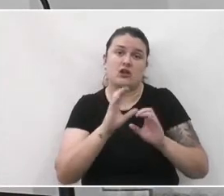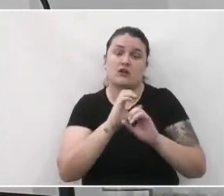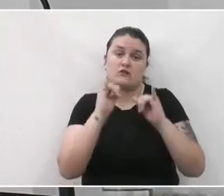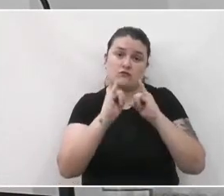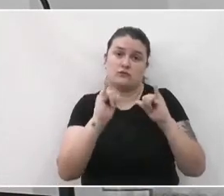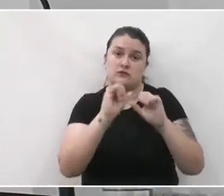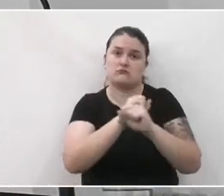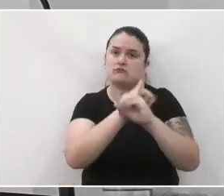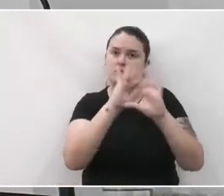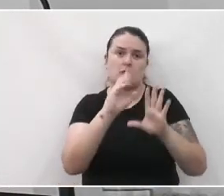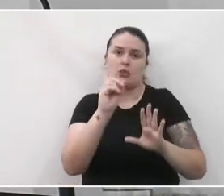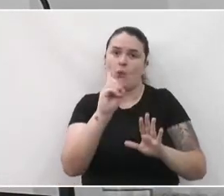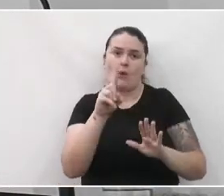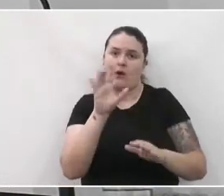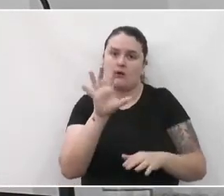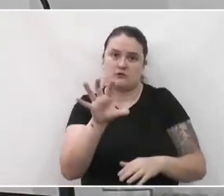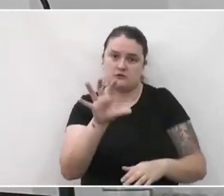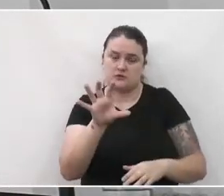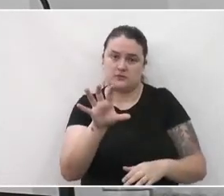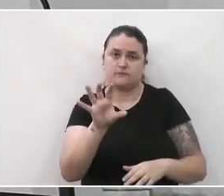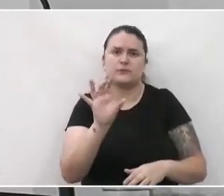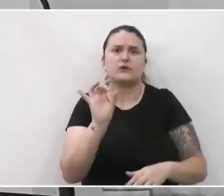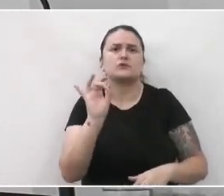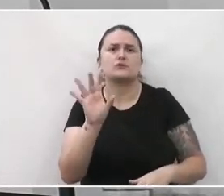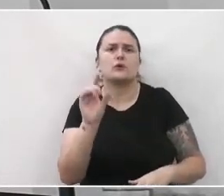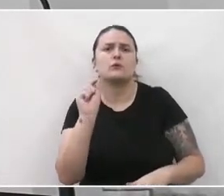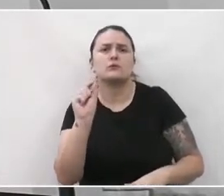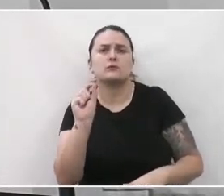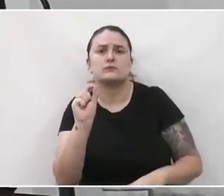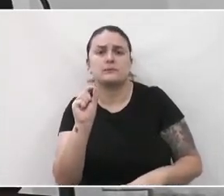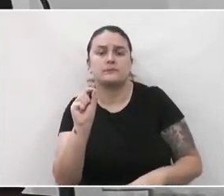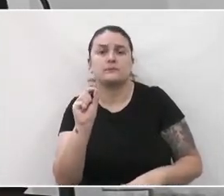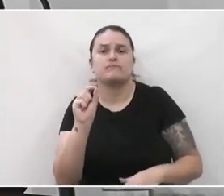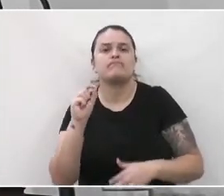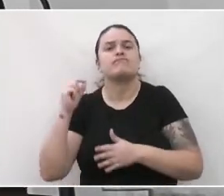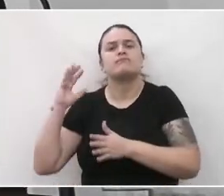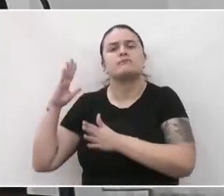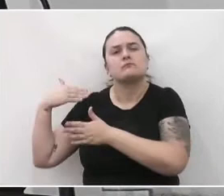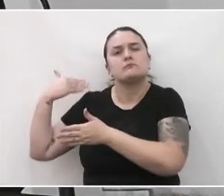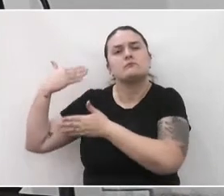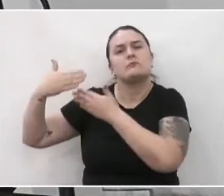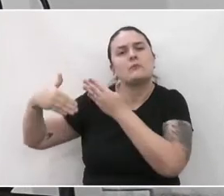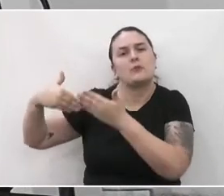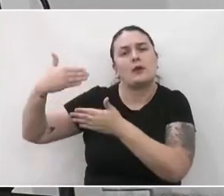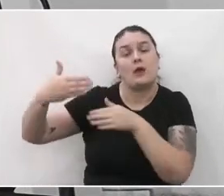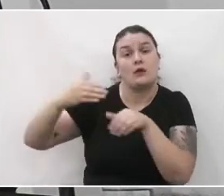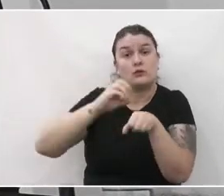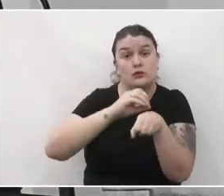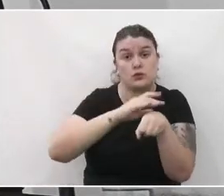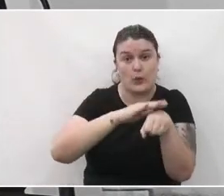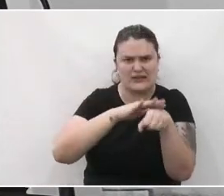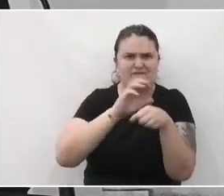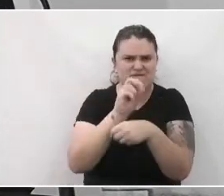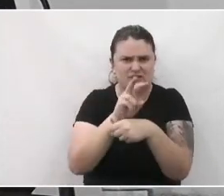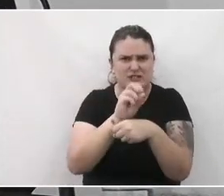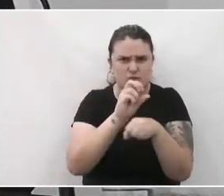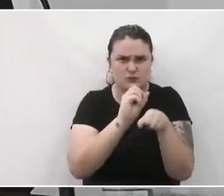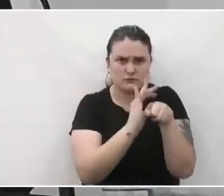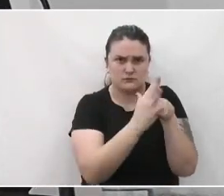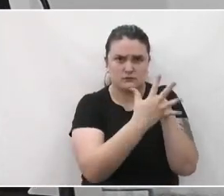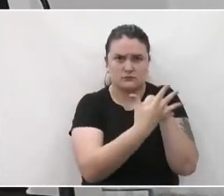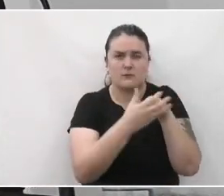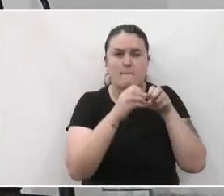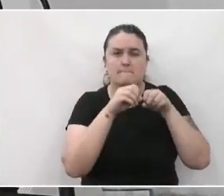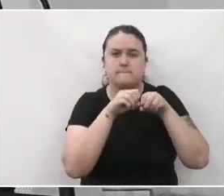transparente que não foi realizado. Só que, com o passar do tempo, essa doença deixou-se de